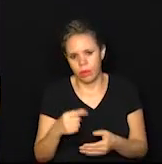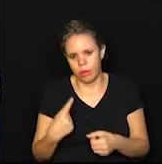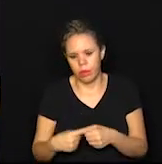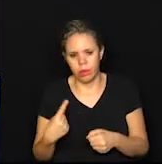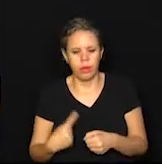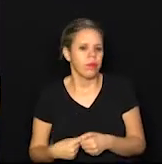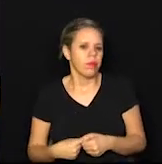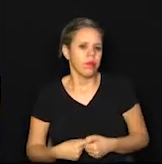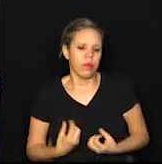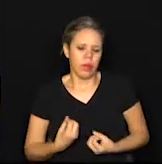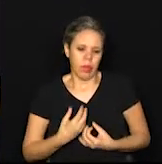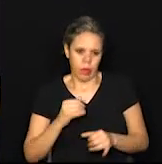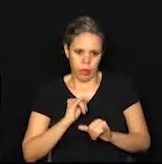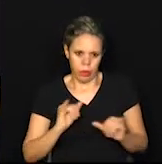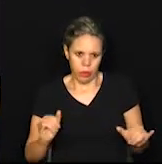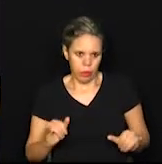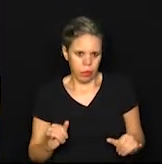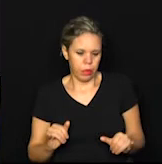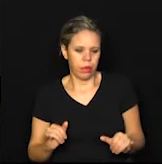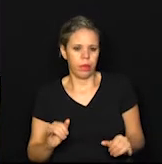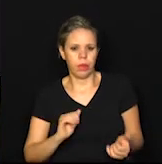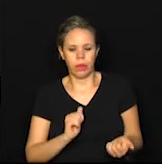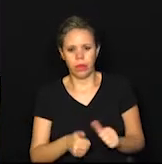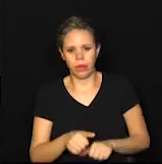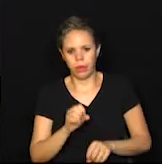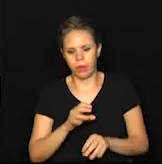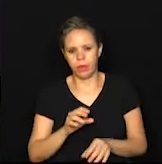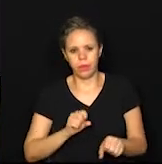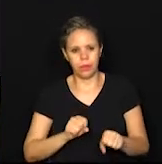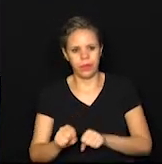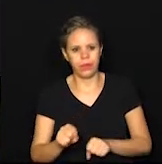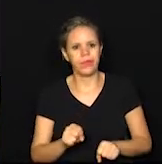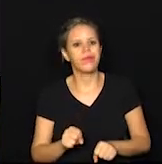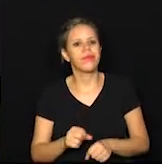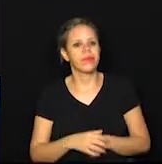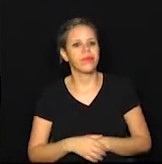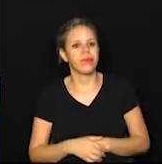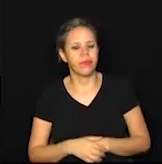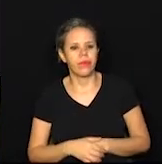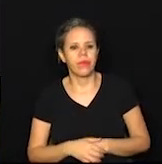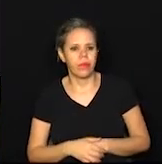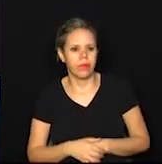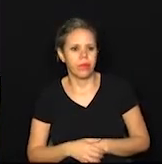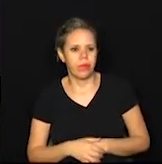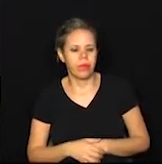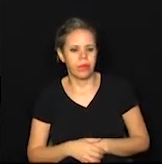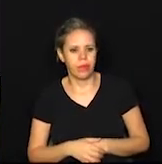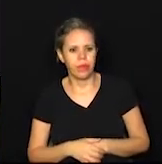é o fomento do esporte educacional e a formação esportiva, e o